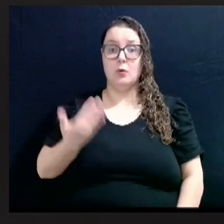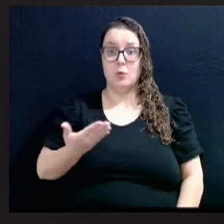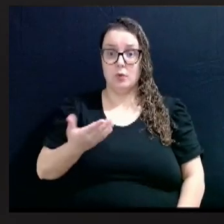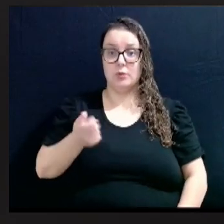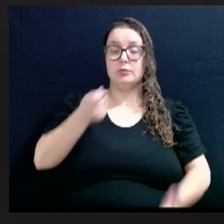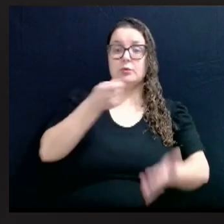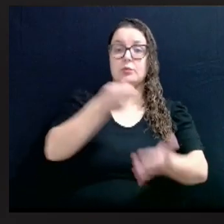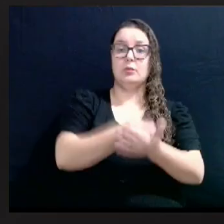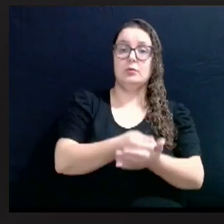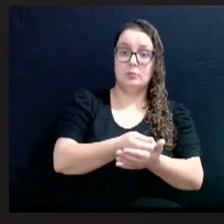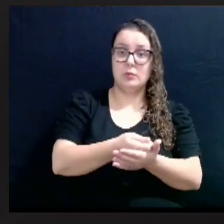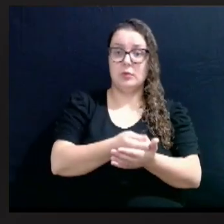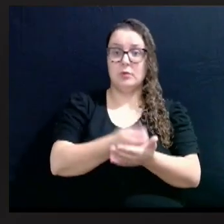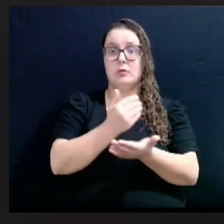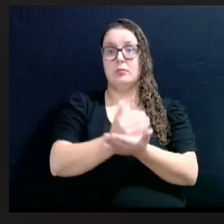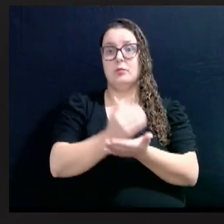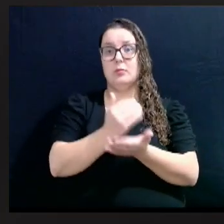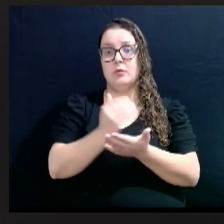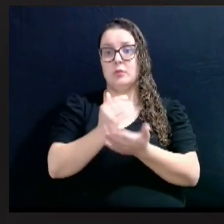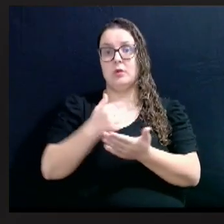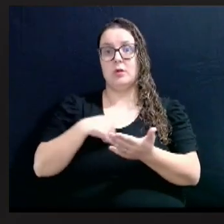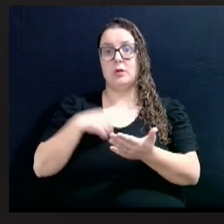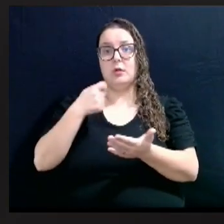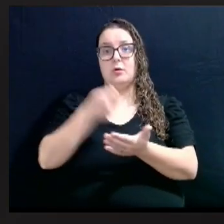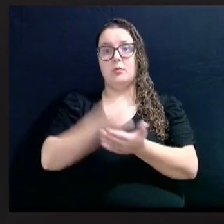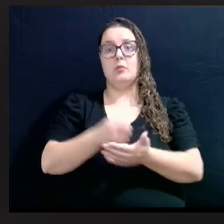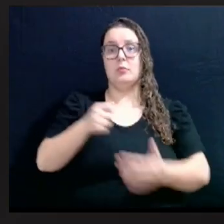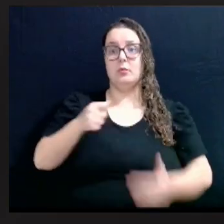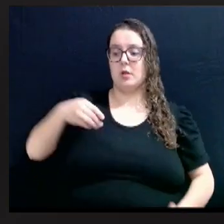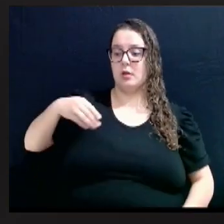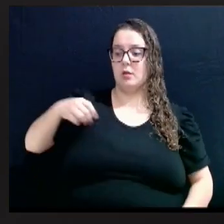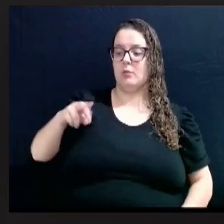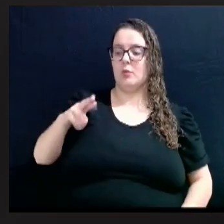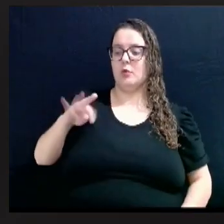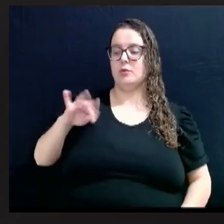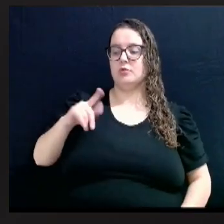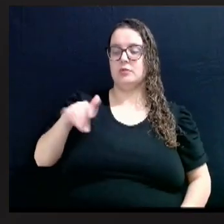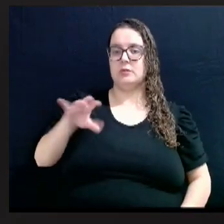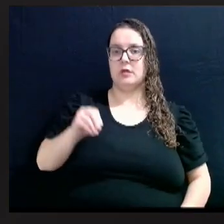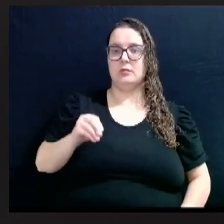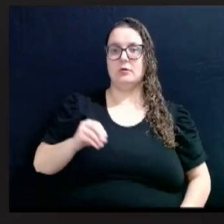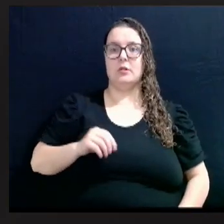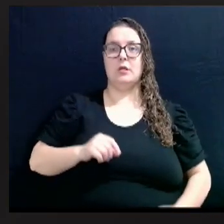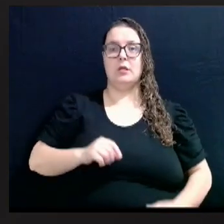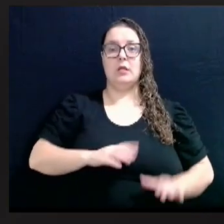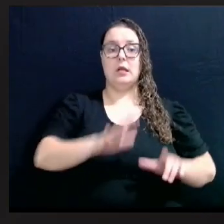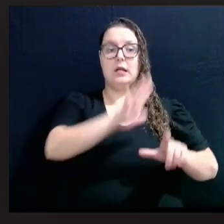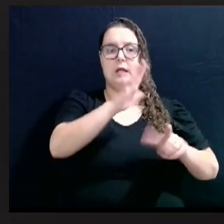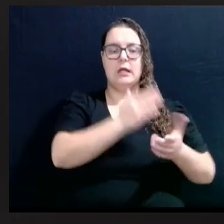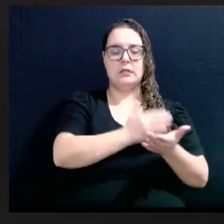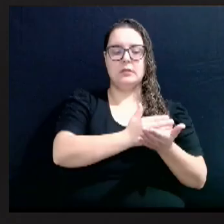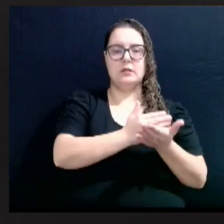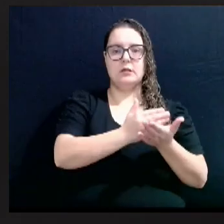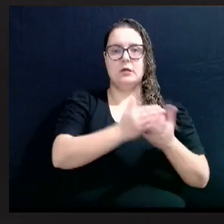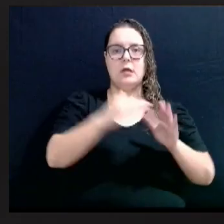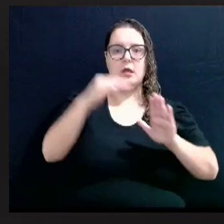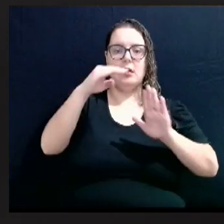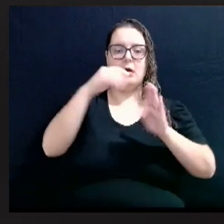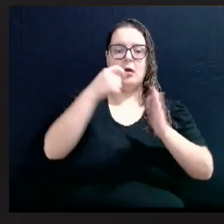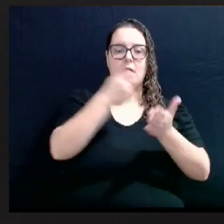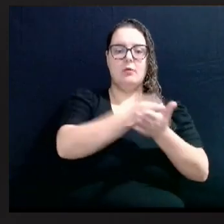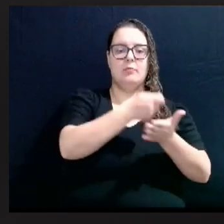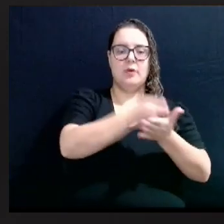eu estou pagando o meu amortizado. Ela começa mais alta e ao decorrer que eu vou pagando, ela